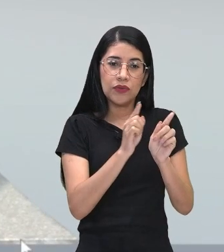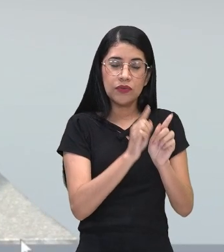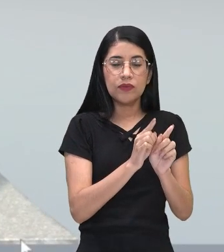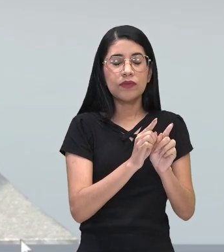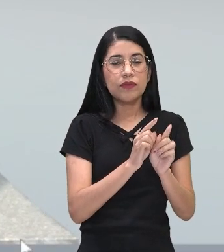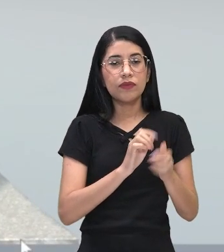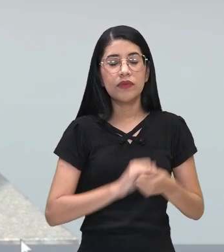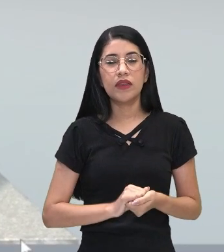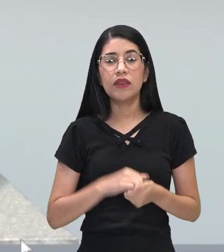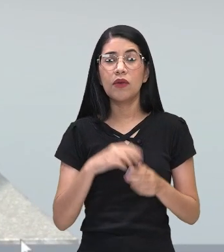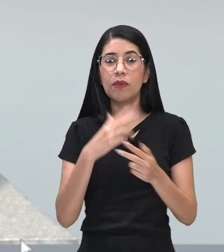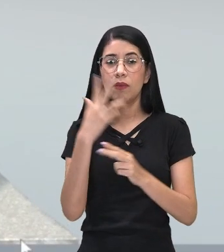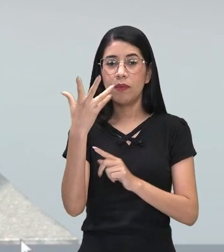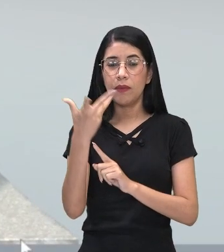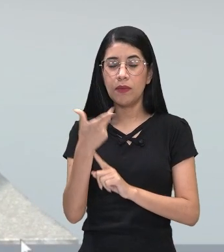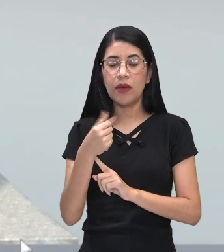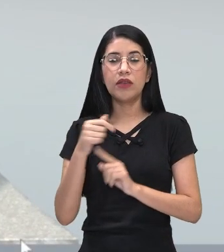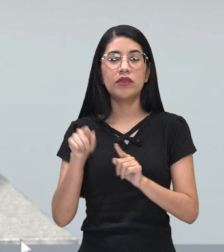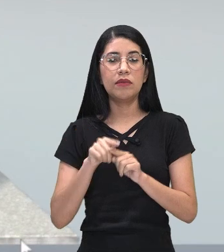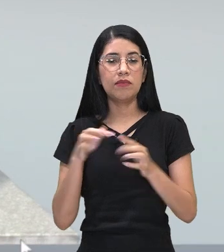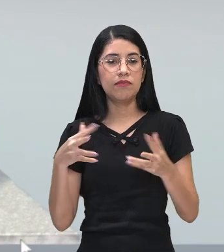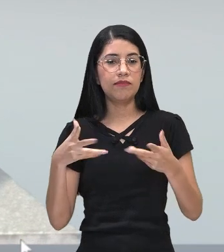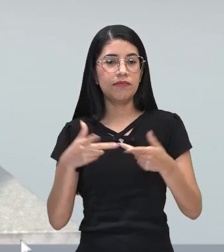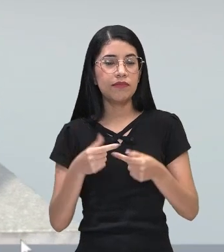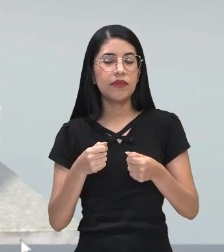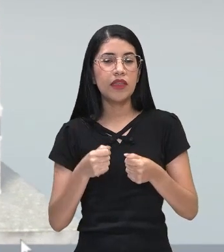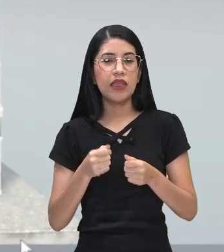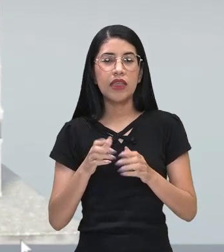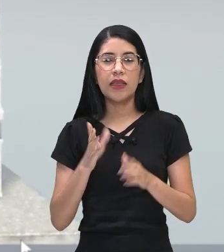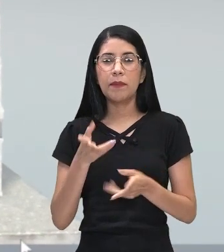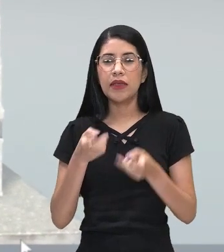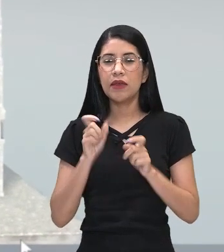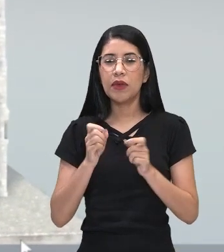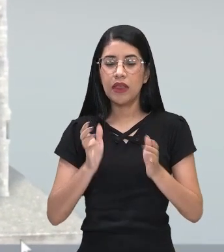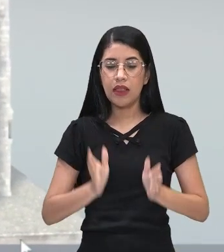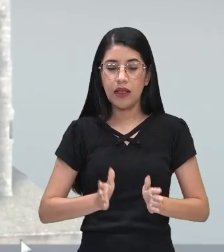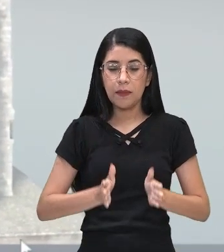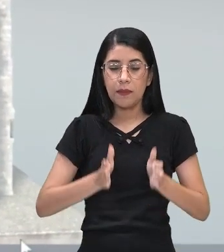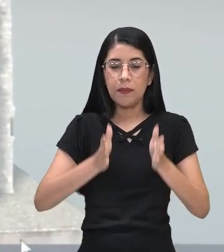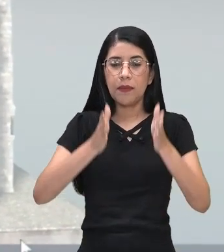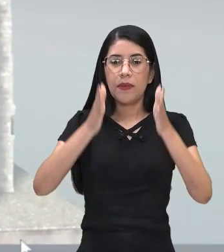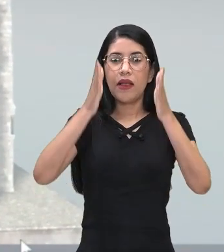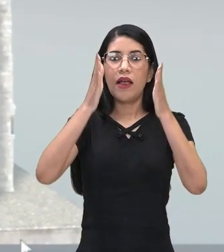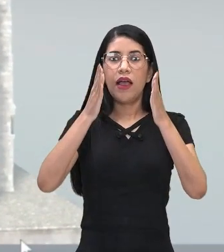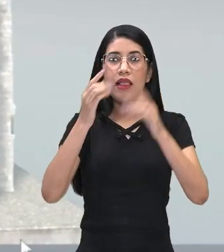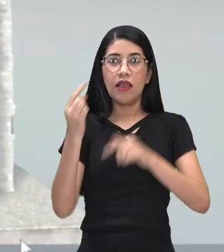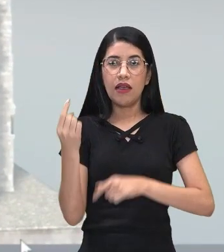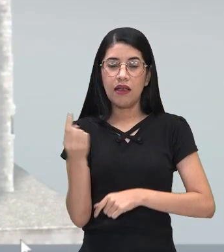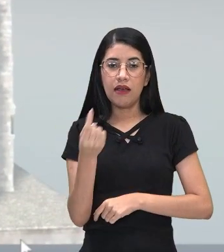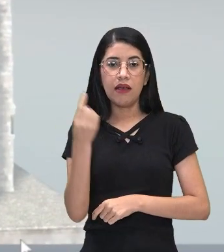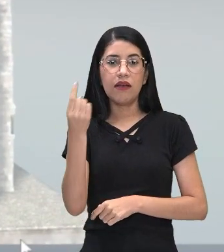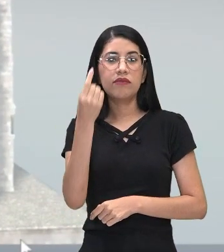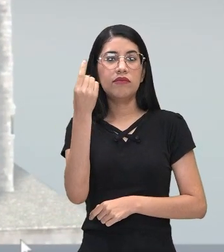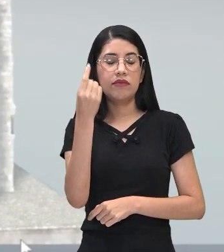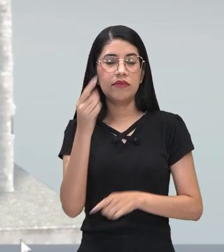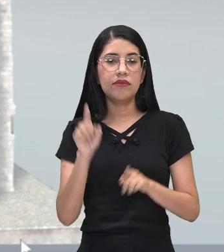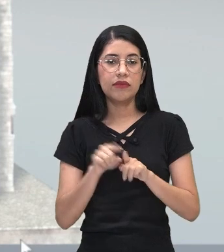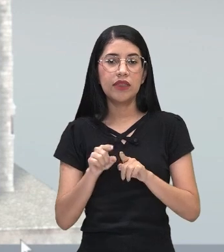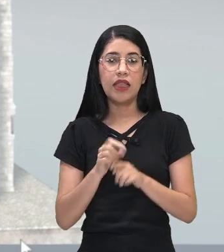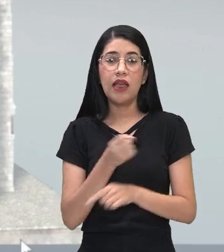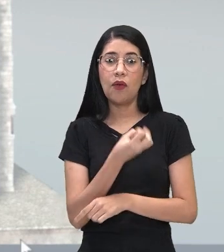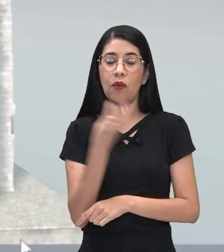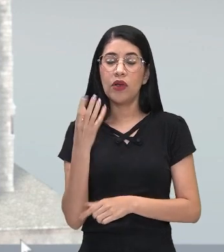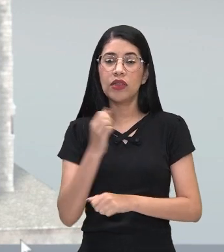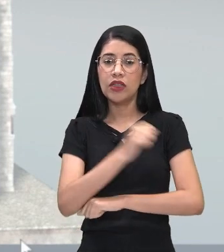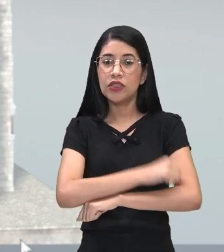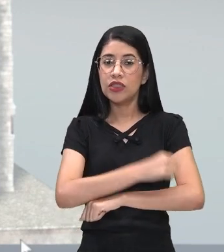arte monumental e suntuosa. Aqui nós temos a verticalidade, ou seja, é muito alta, certo? Maior número de janelas